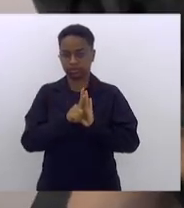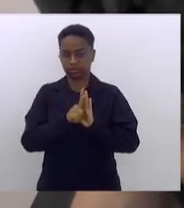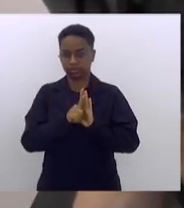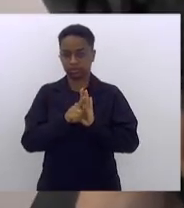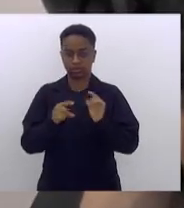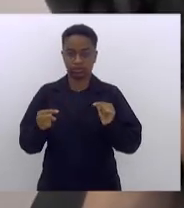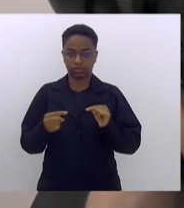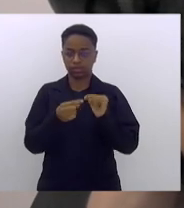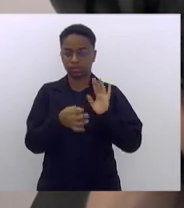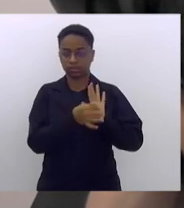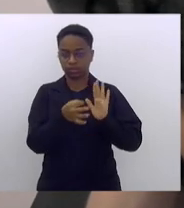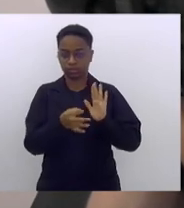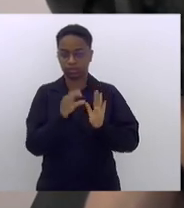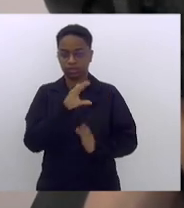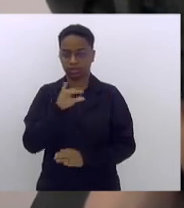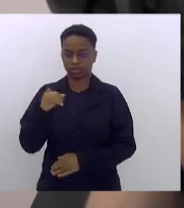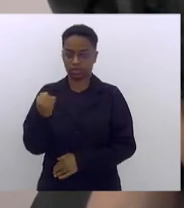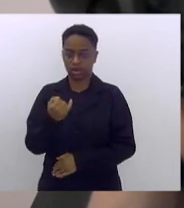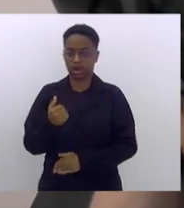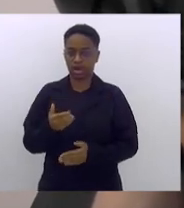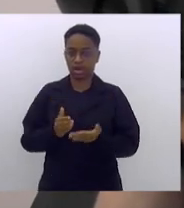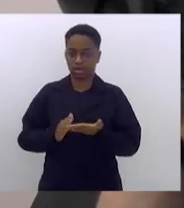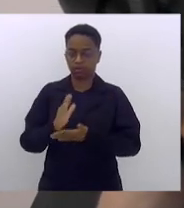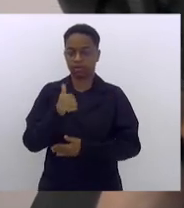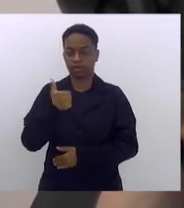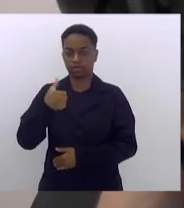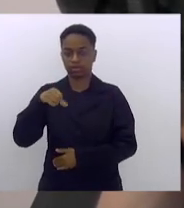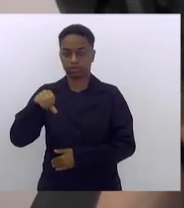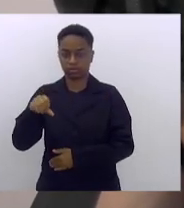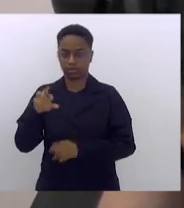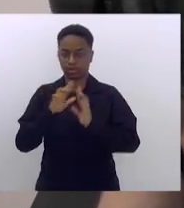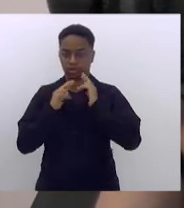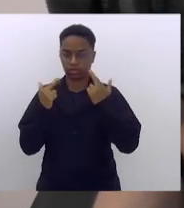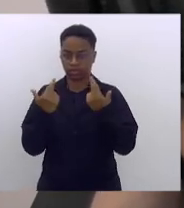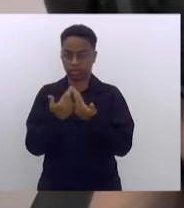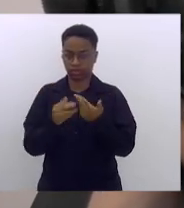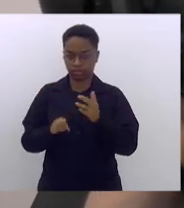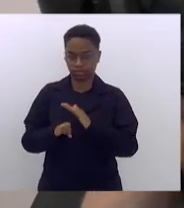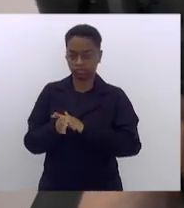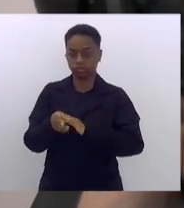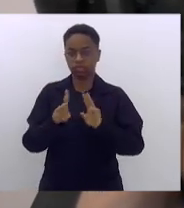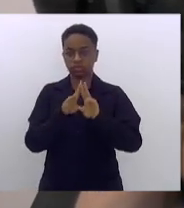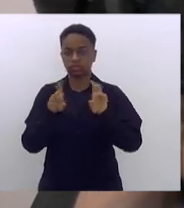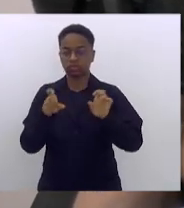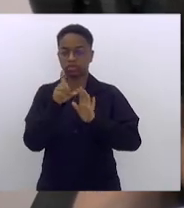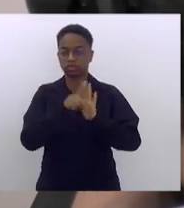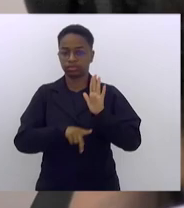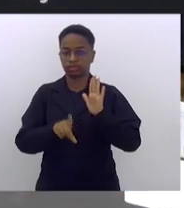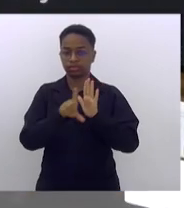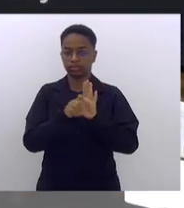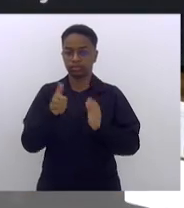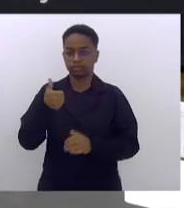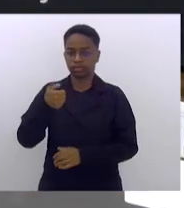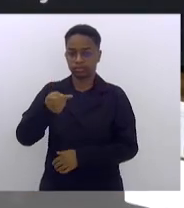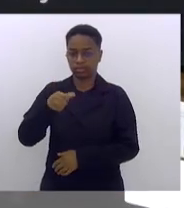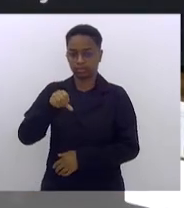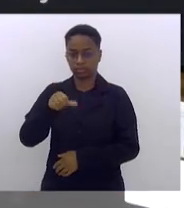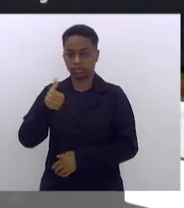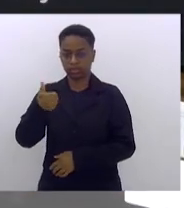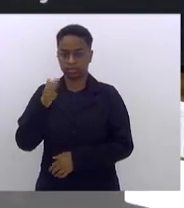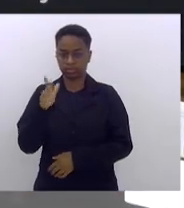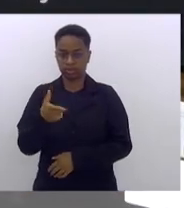CCJ aprovado na 19ª reunião ordinária, justamente sobre o projeto de lei número 1791